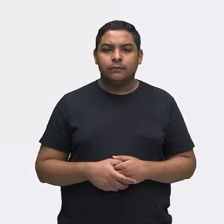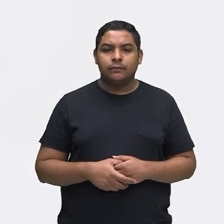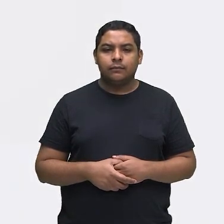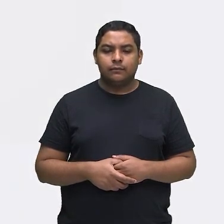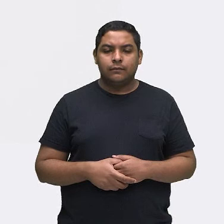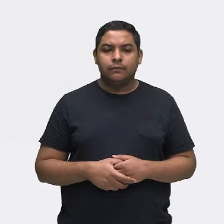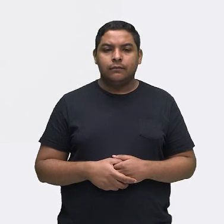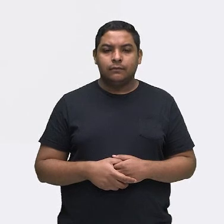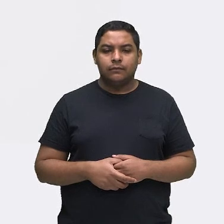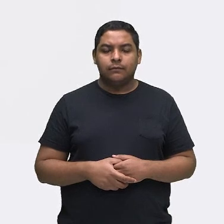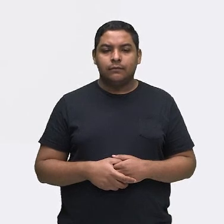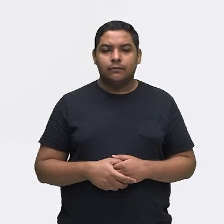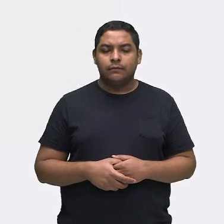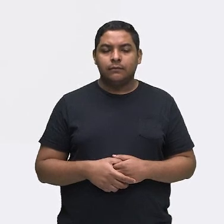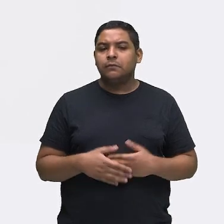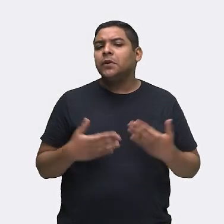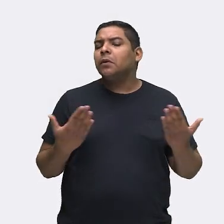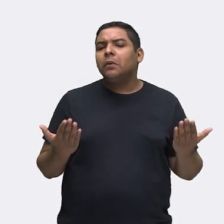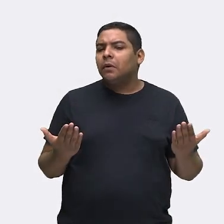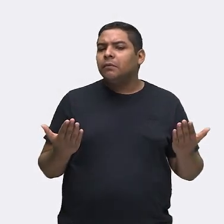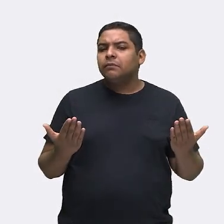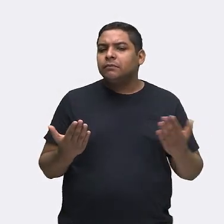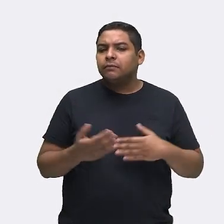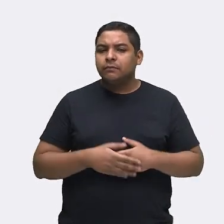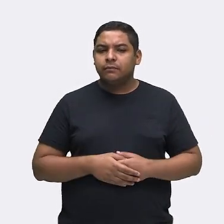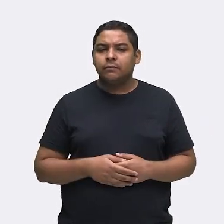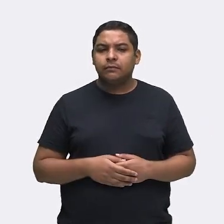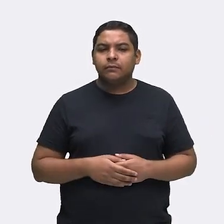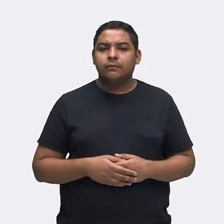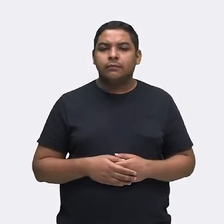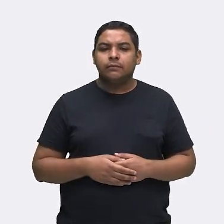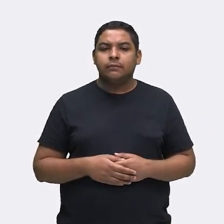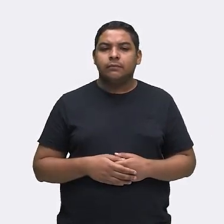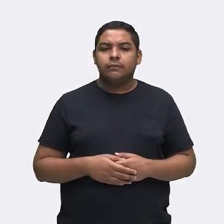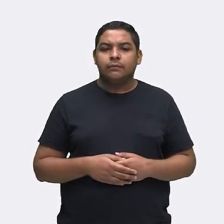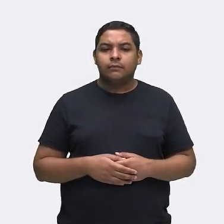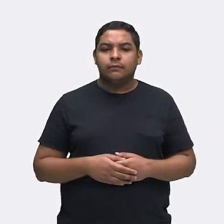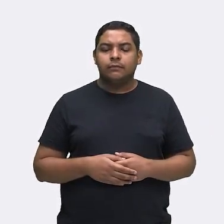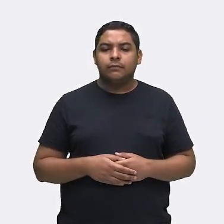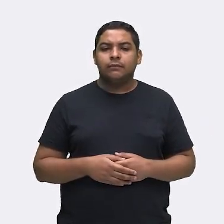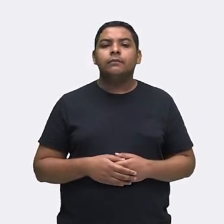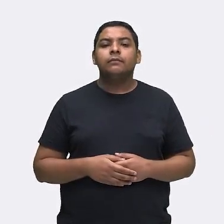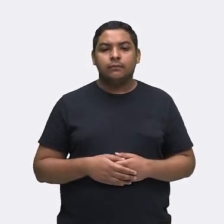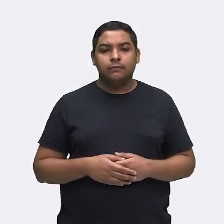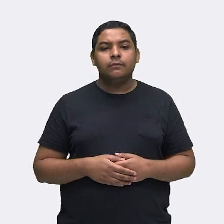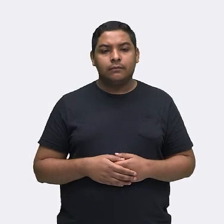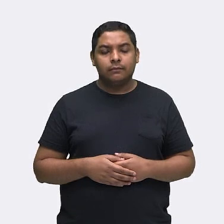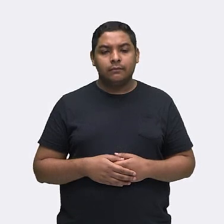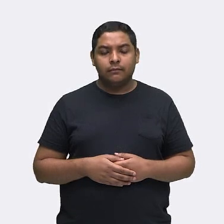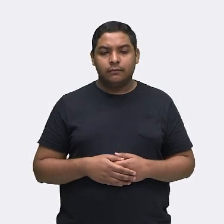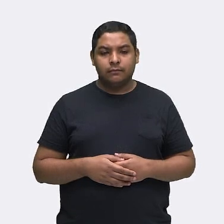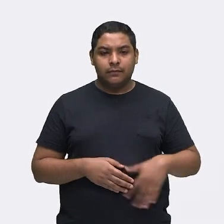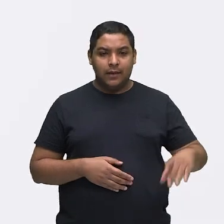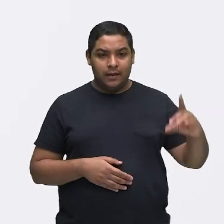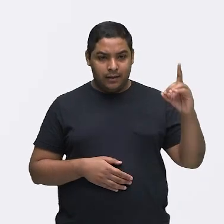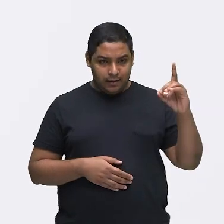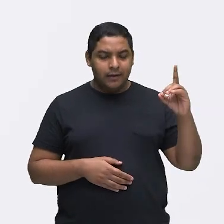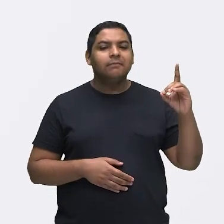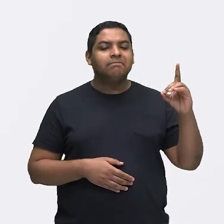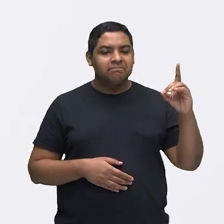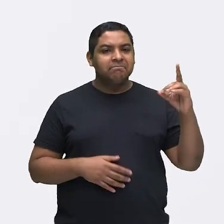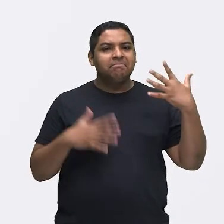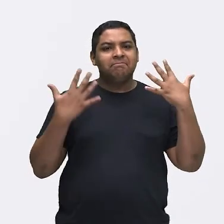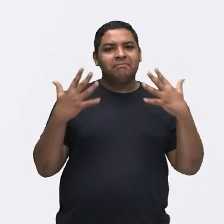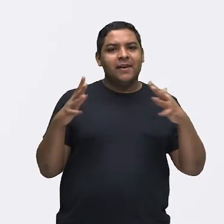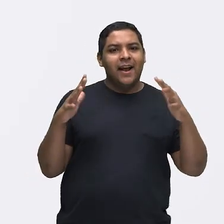Ponto gráfico, ponto geométrico e ponto físico. Então, seria o quê? A letra D. Então, parabéns para vocês que